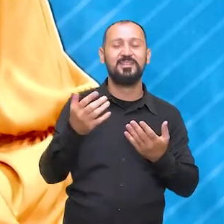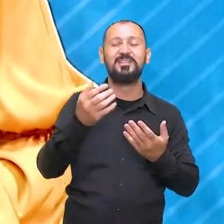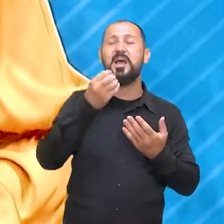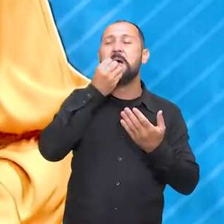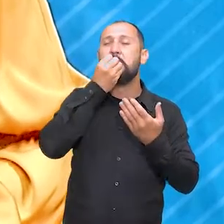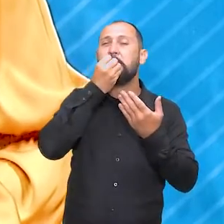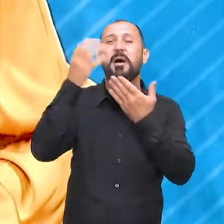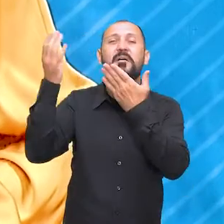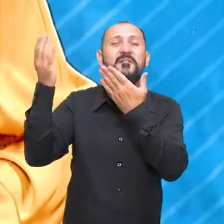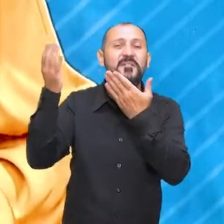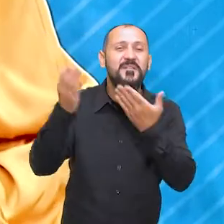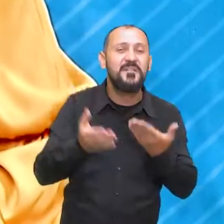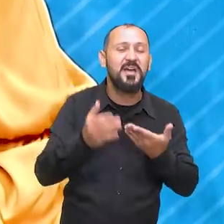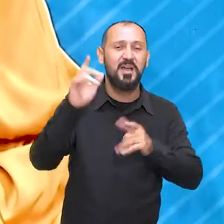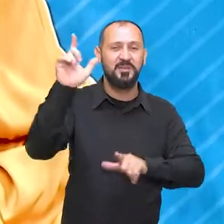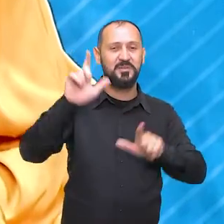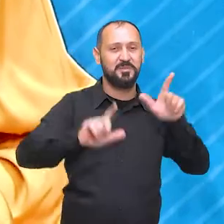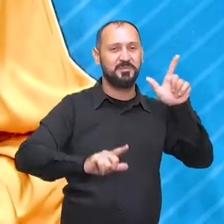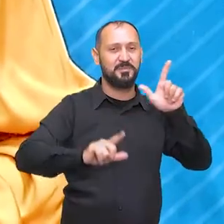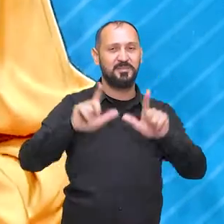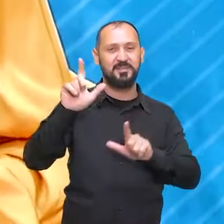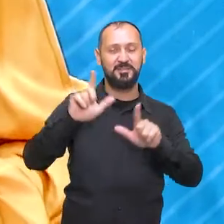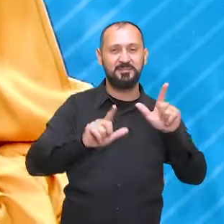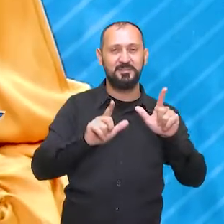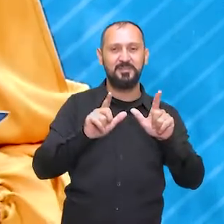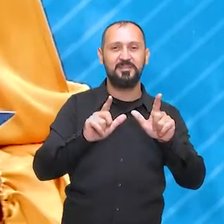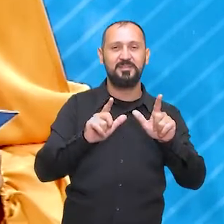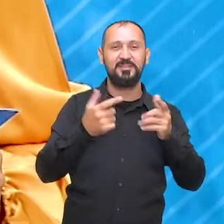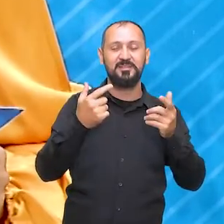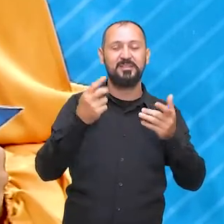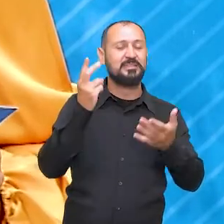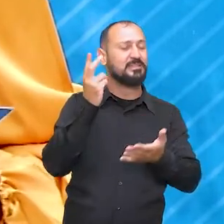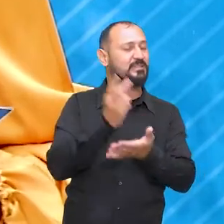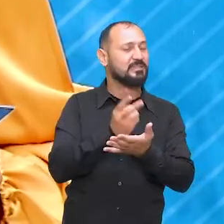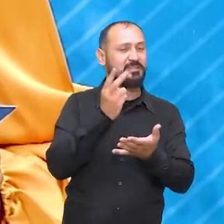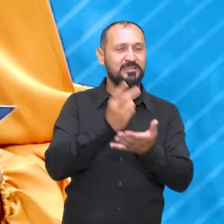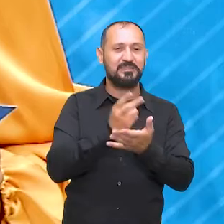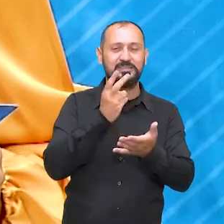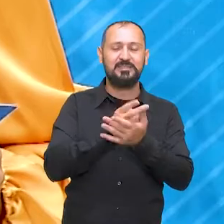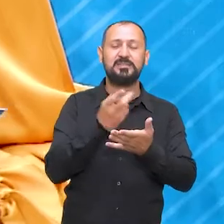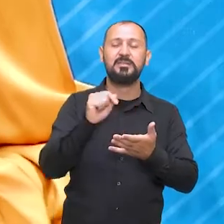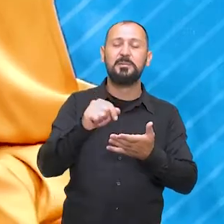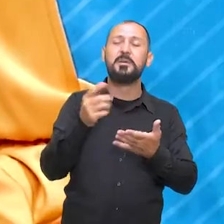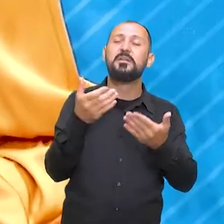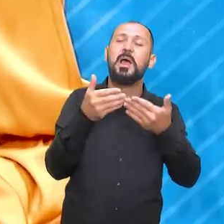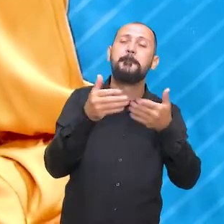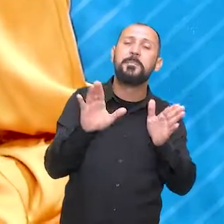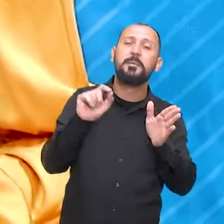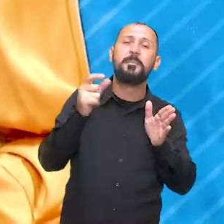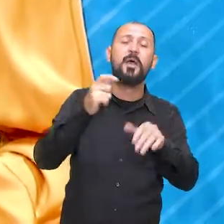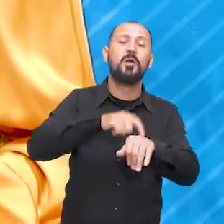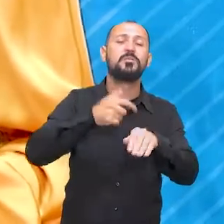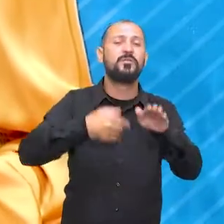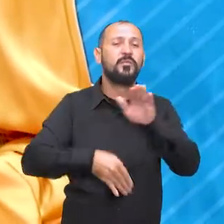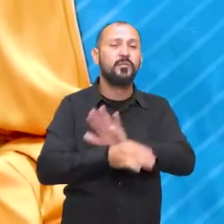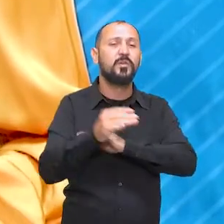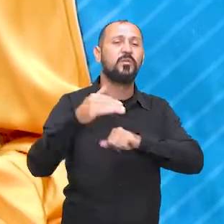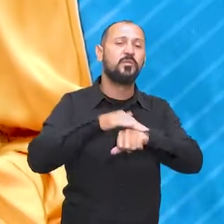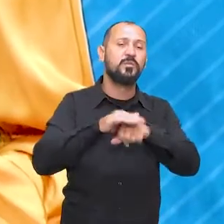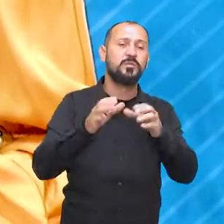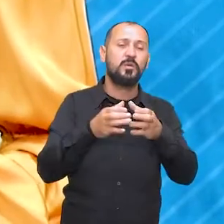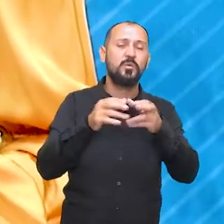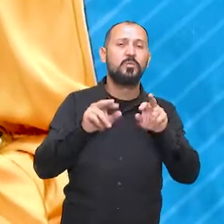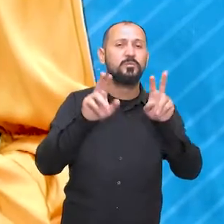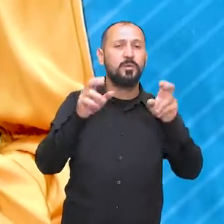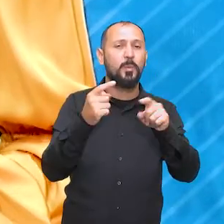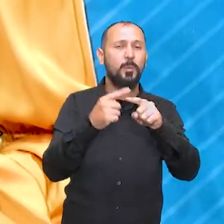Doutor, obrigada pela sua presença. Seja muito bem-vindo aqui ao nosso programa. As portas estão abertas